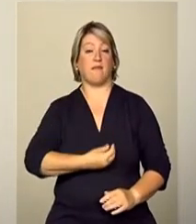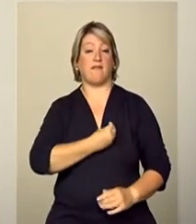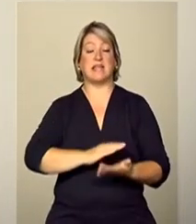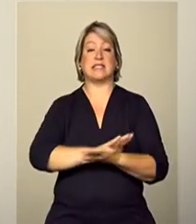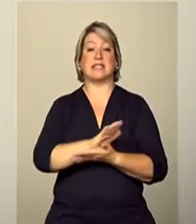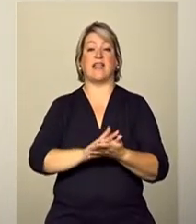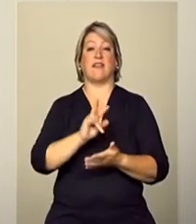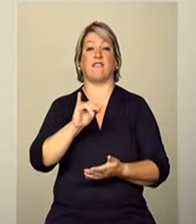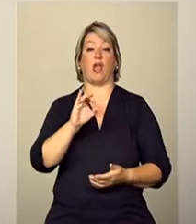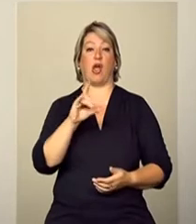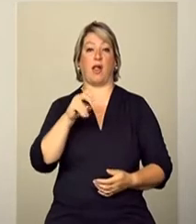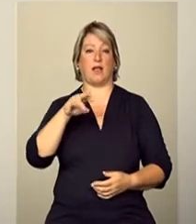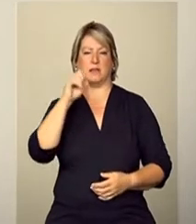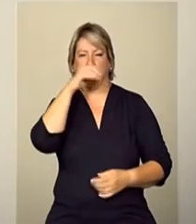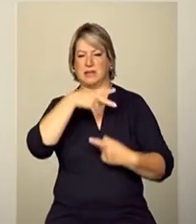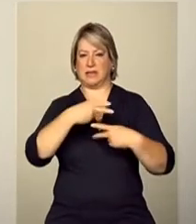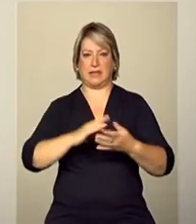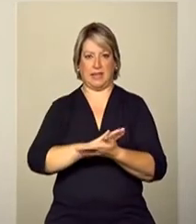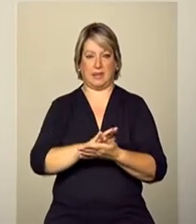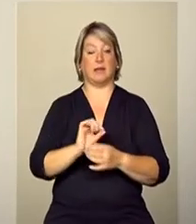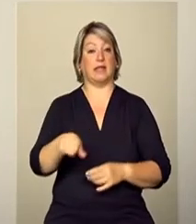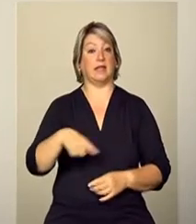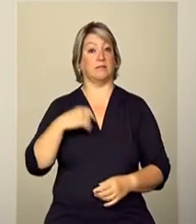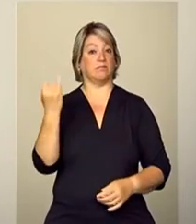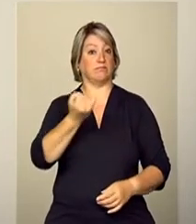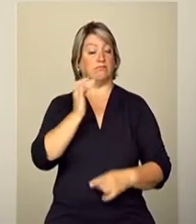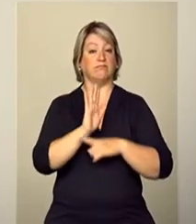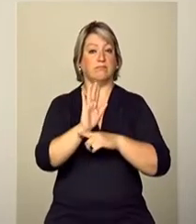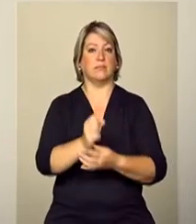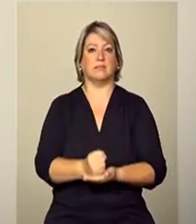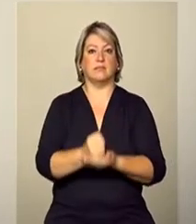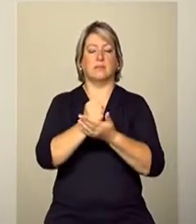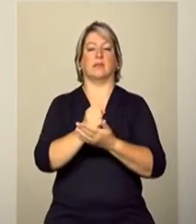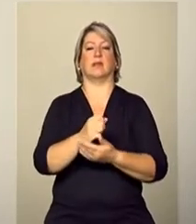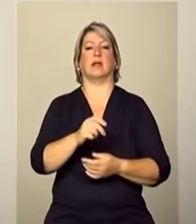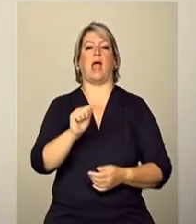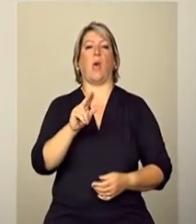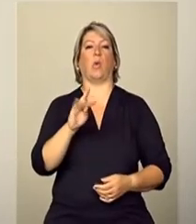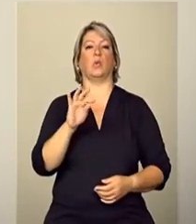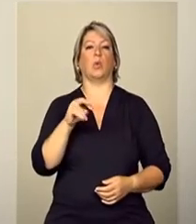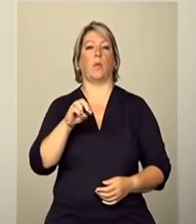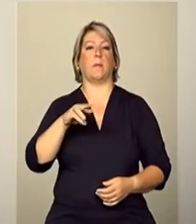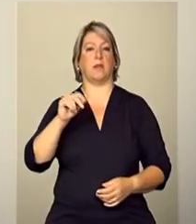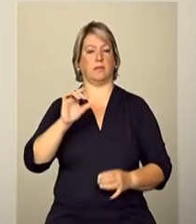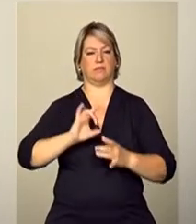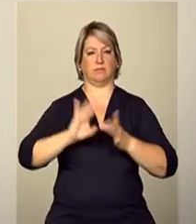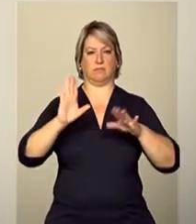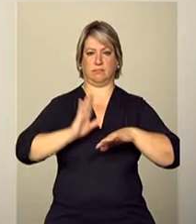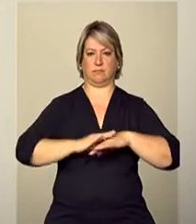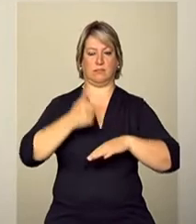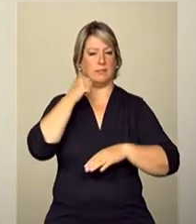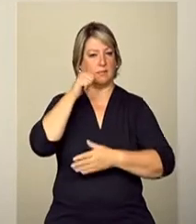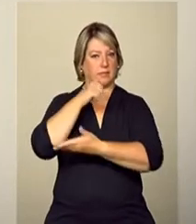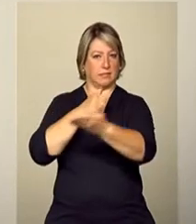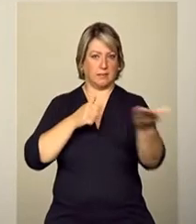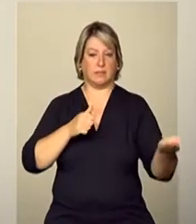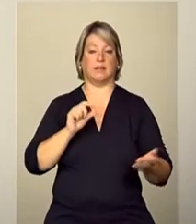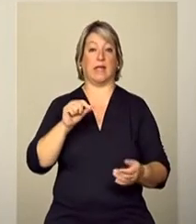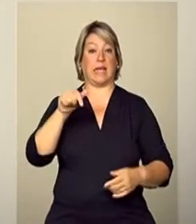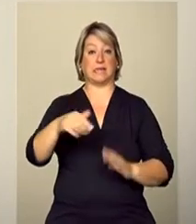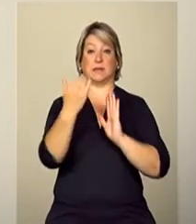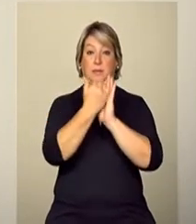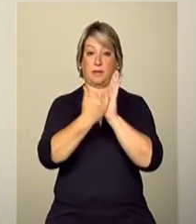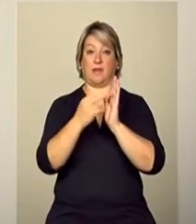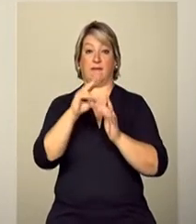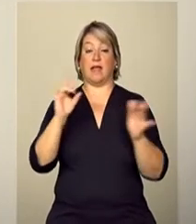que vai ser o mar para segurar a defesa mas também a autonomia das mulheres o programa Vai